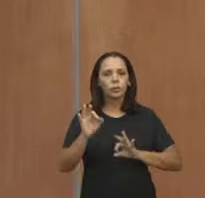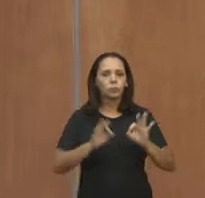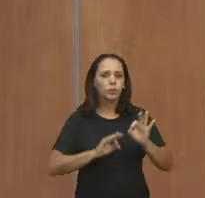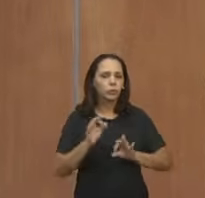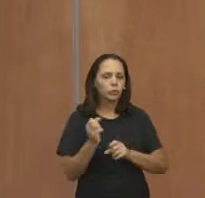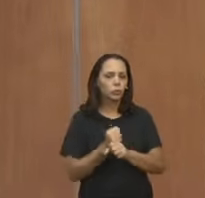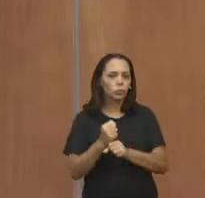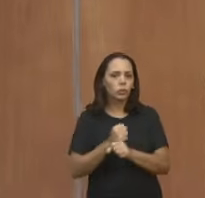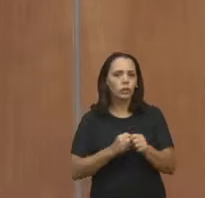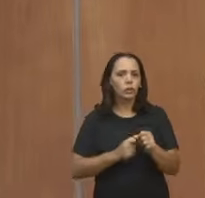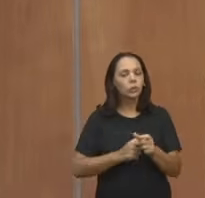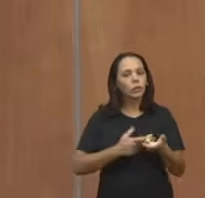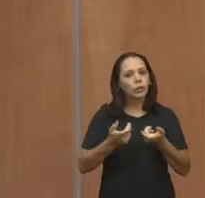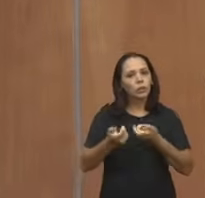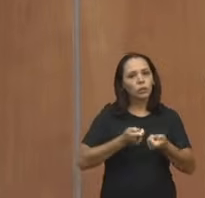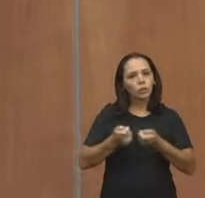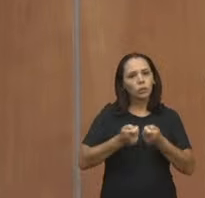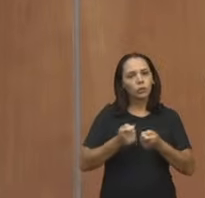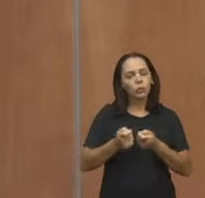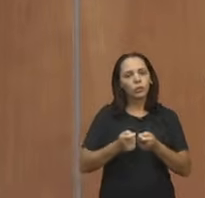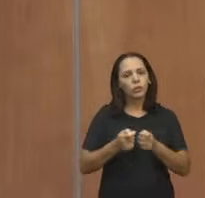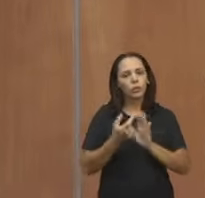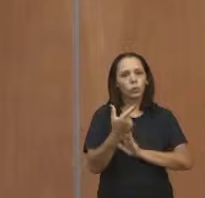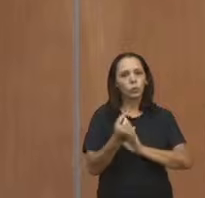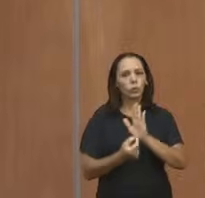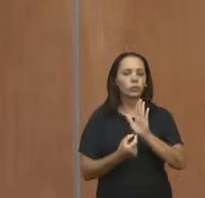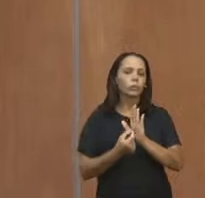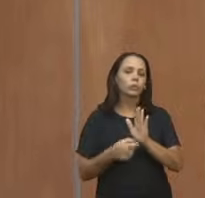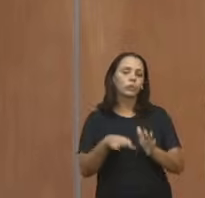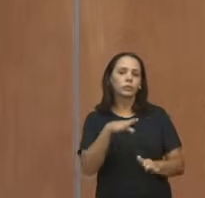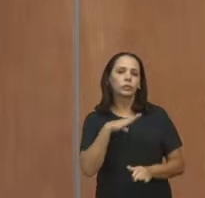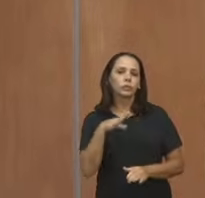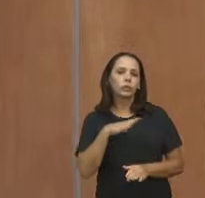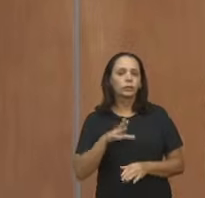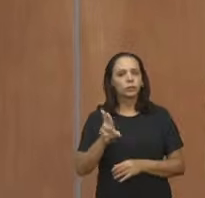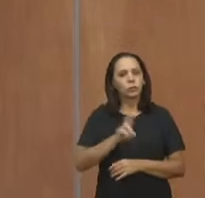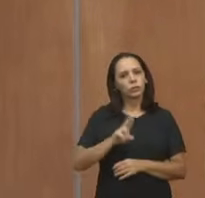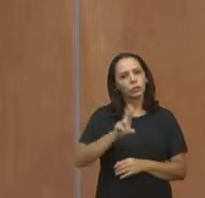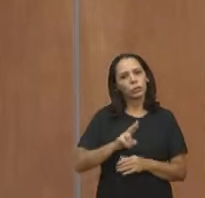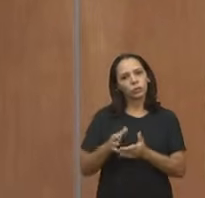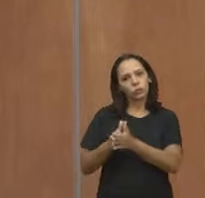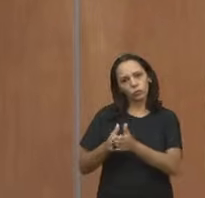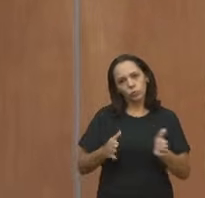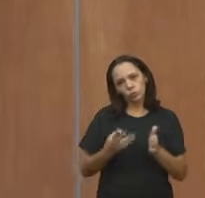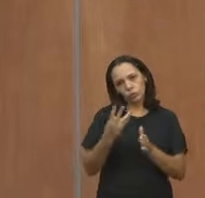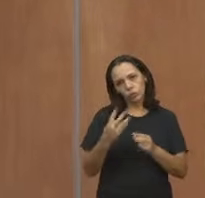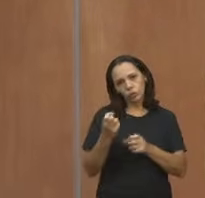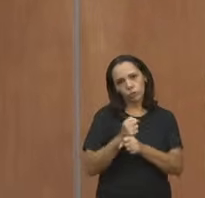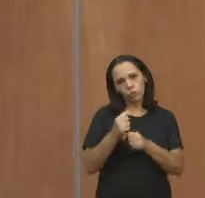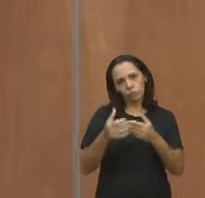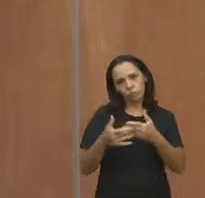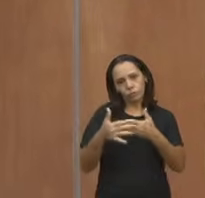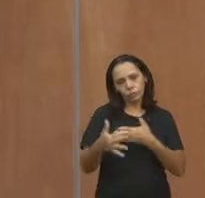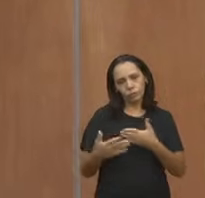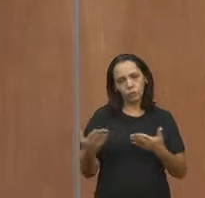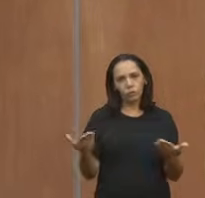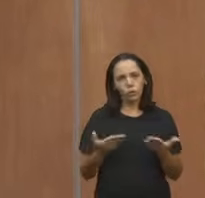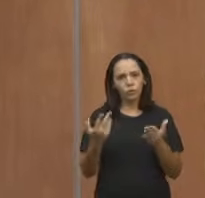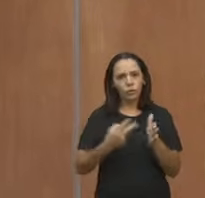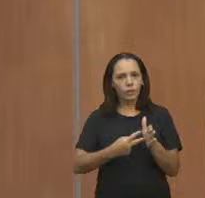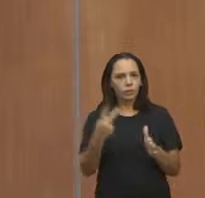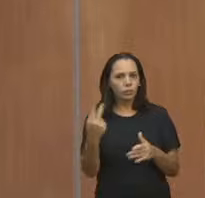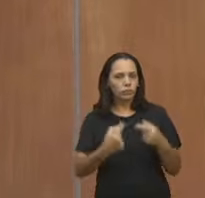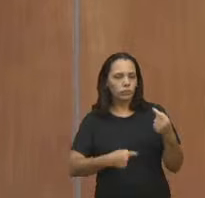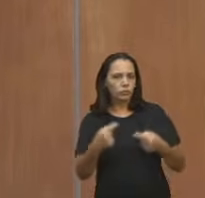que vai reger o orçamento do município e a sua execução nos próximos 4 anos. Hoje é a segunda